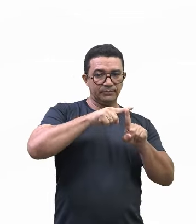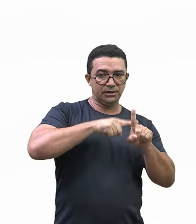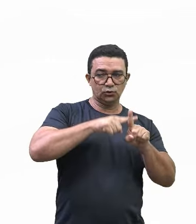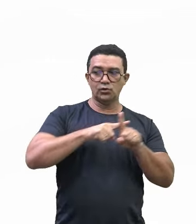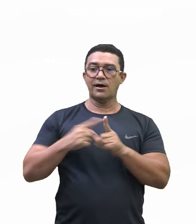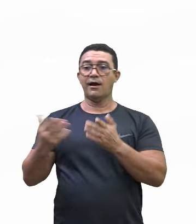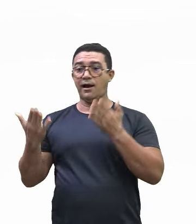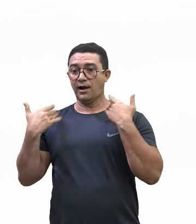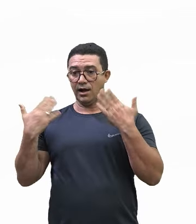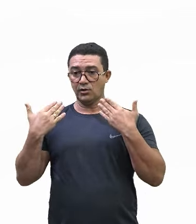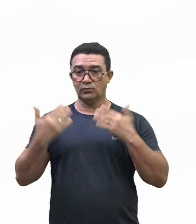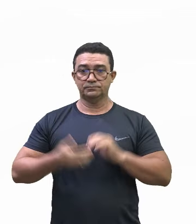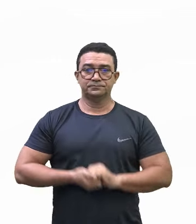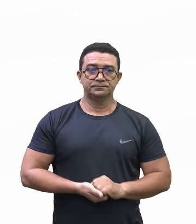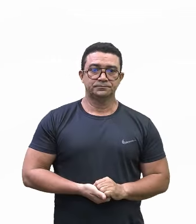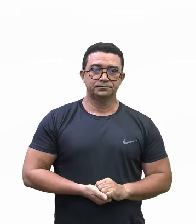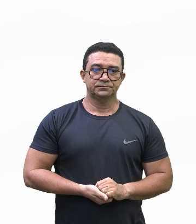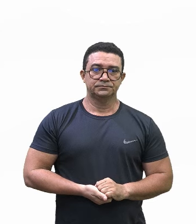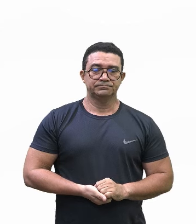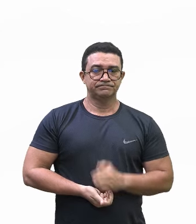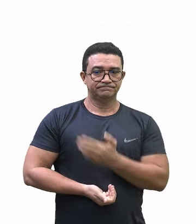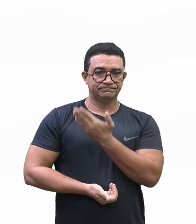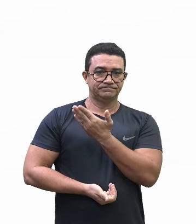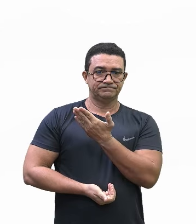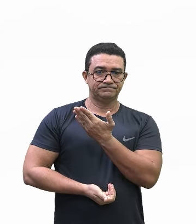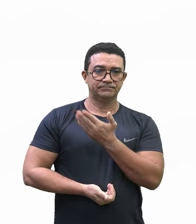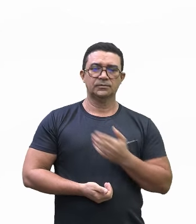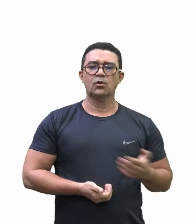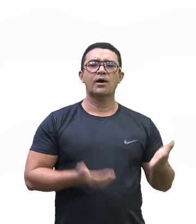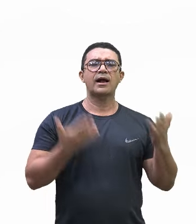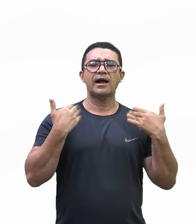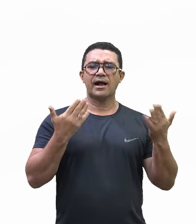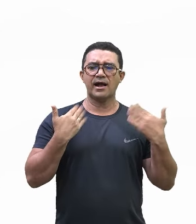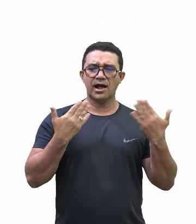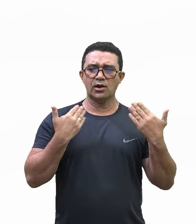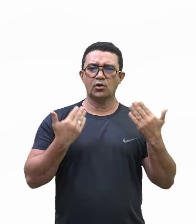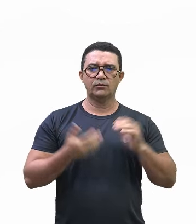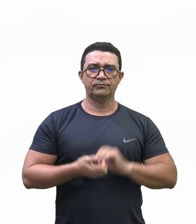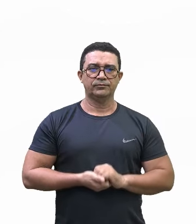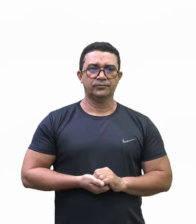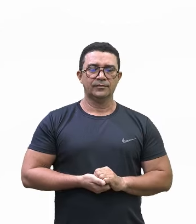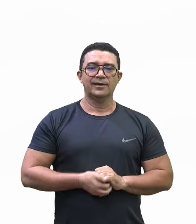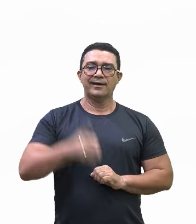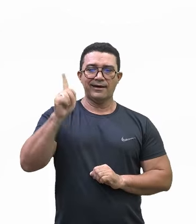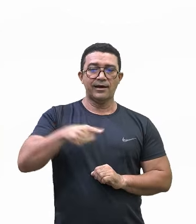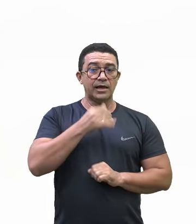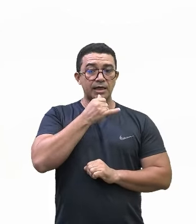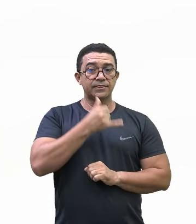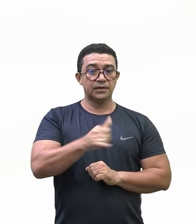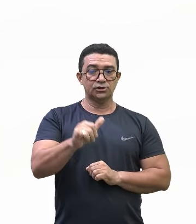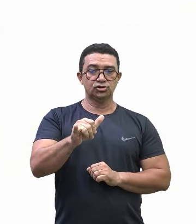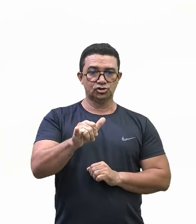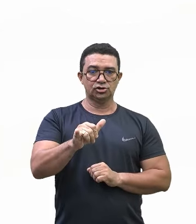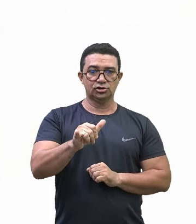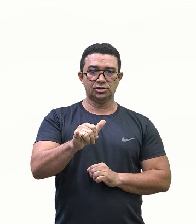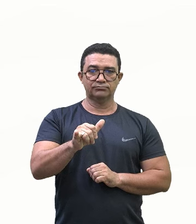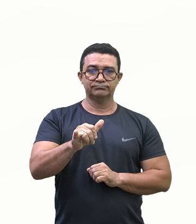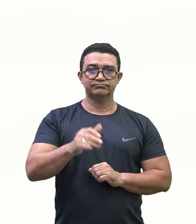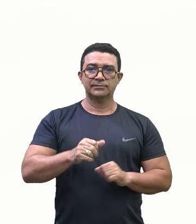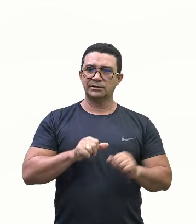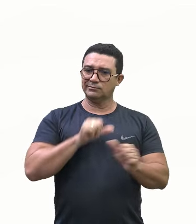Dê uma olhada. Então, nós temos aí que o calor é a energia térmica em